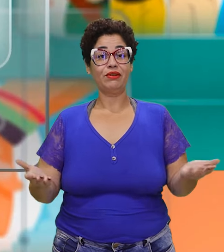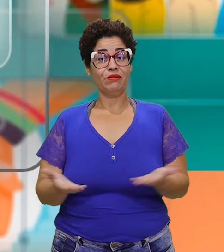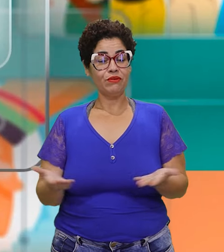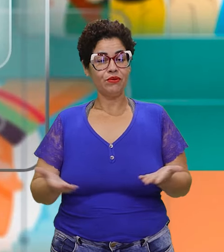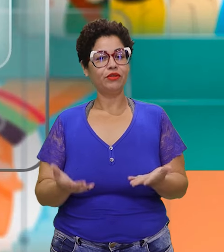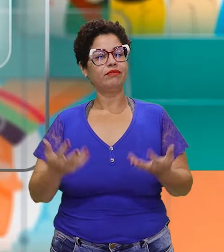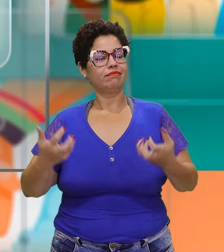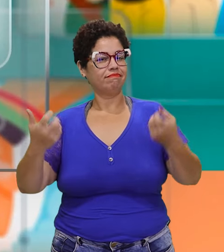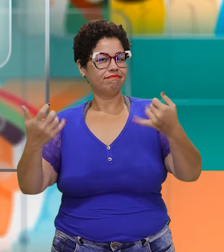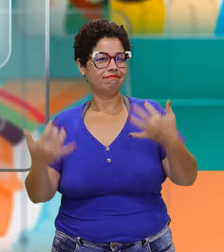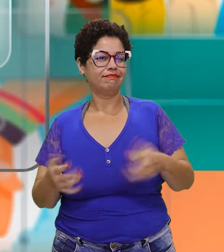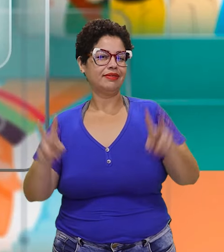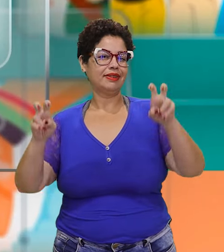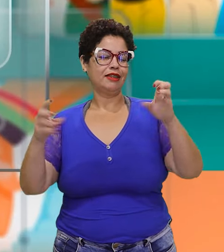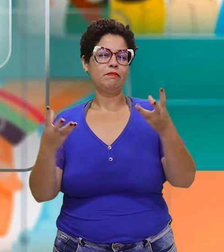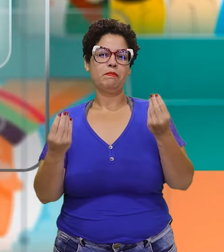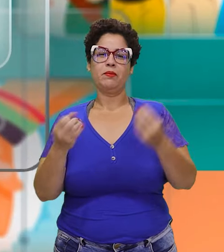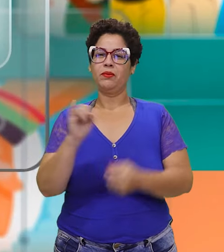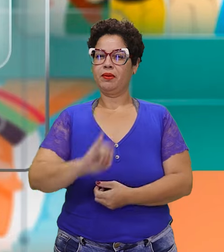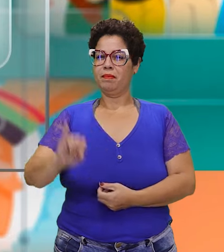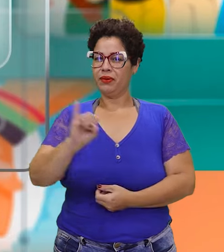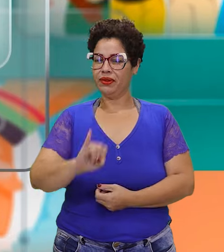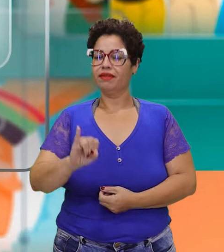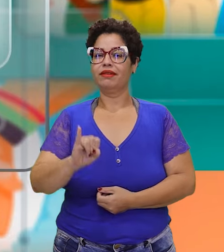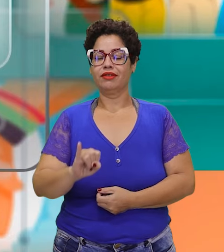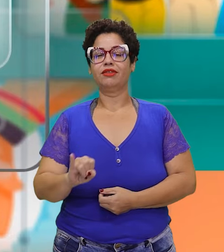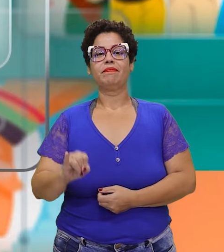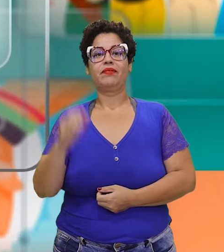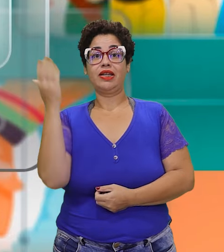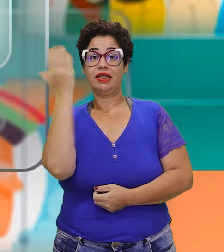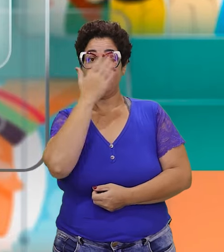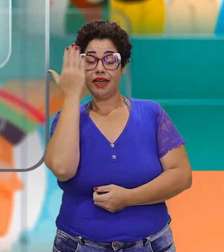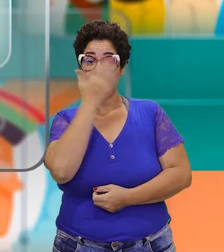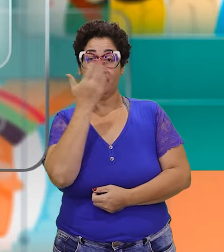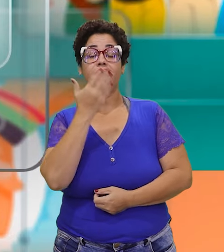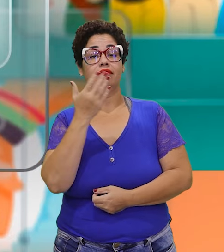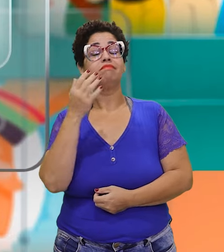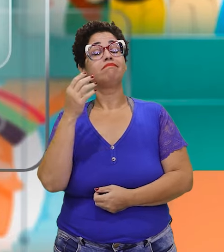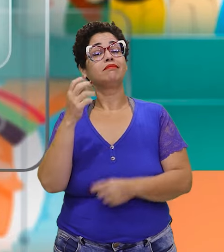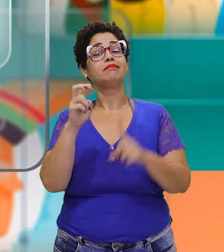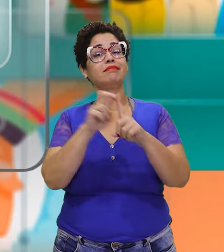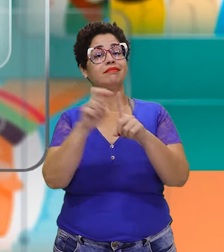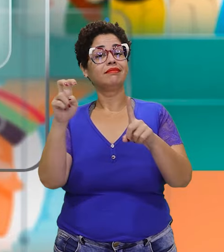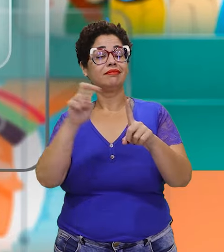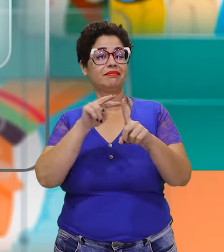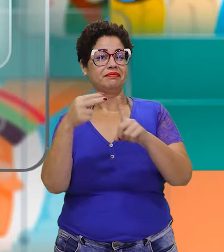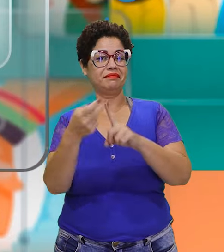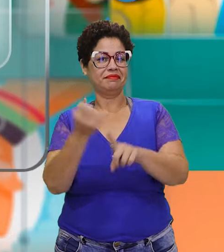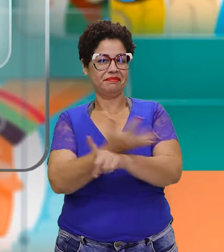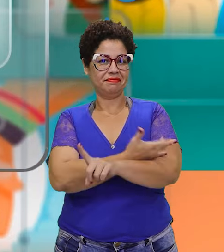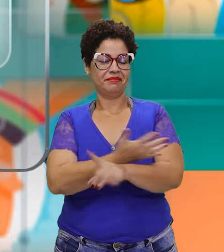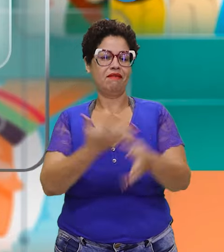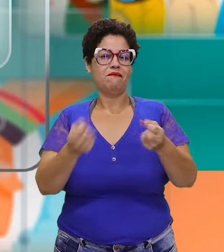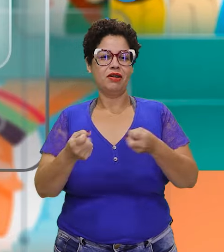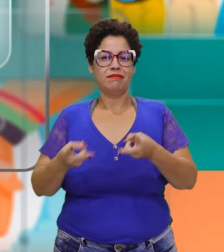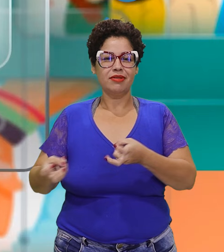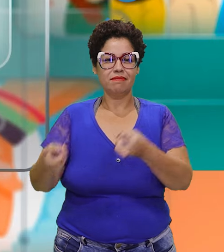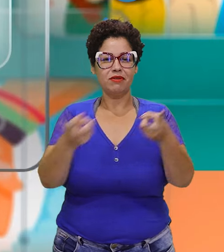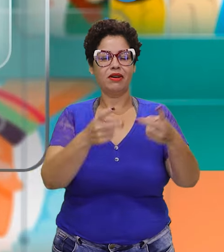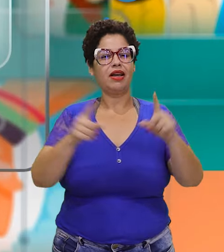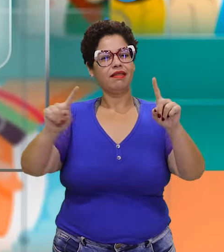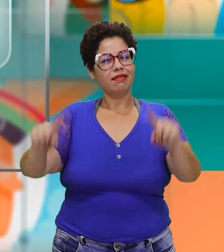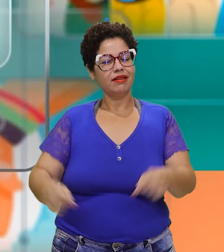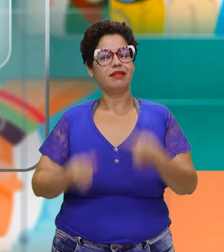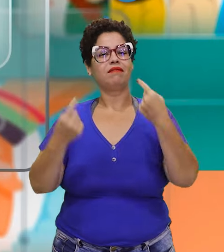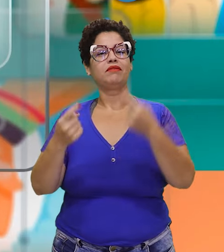Hoje abordaremos um tema muito importante, a cegueira e a inteligência socioemocional. Vamos explorar os